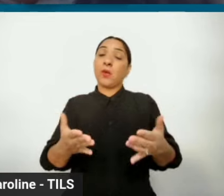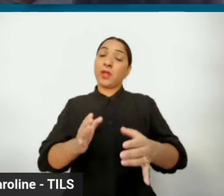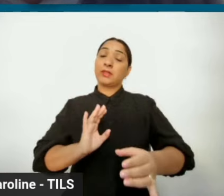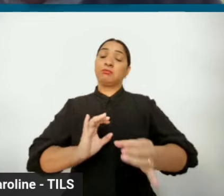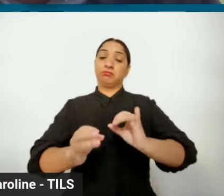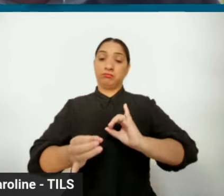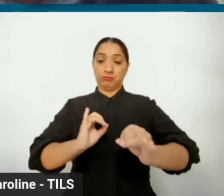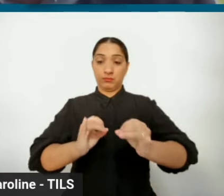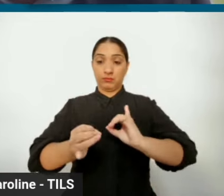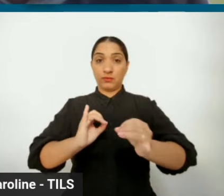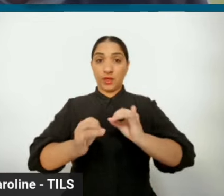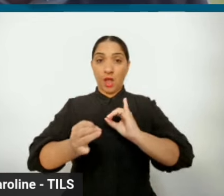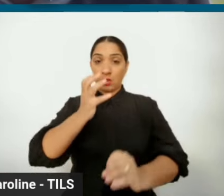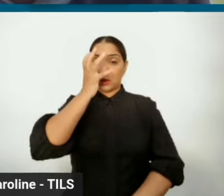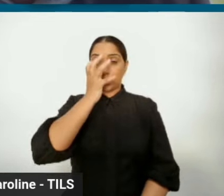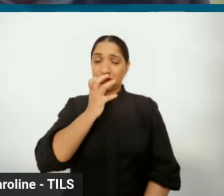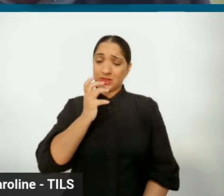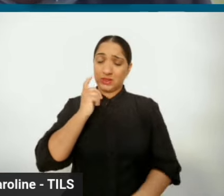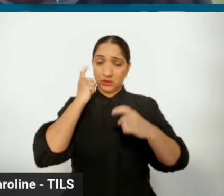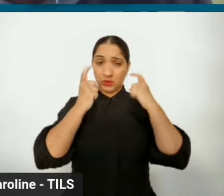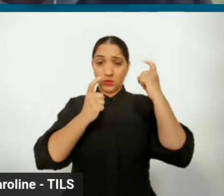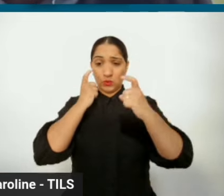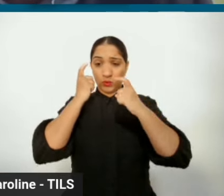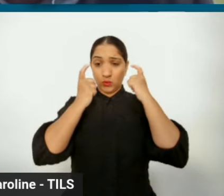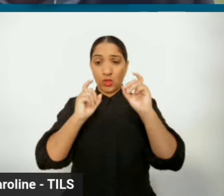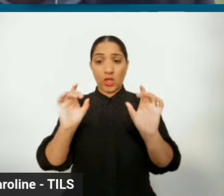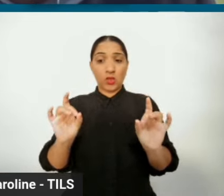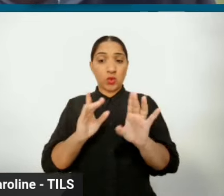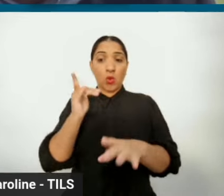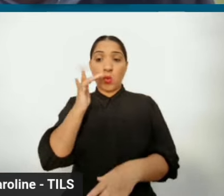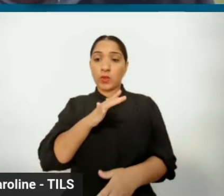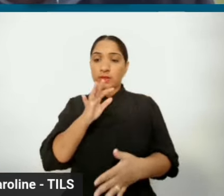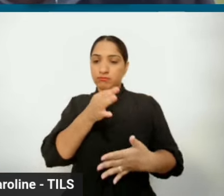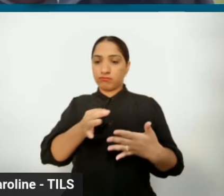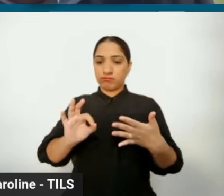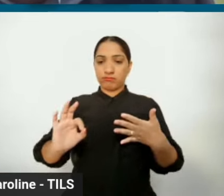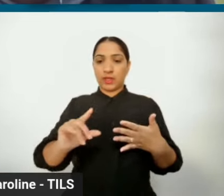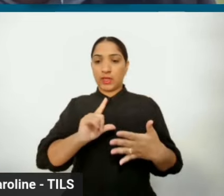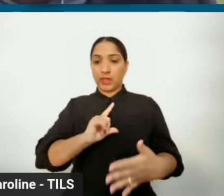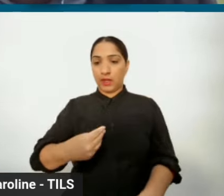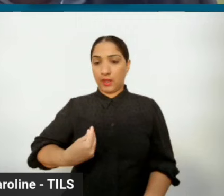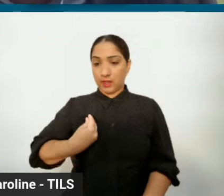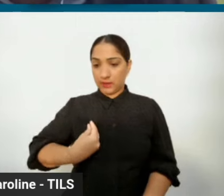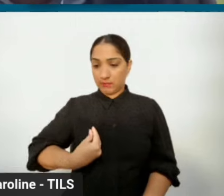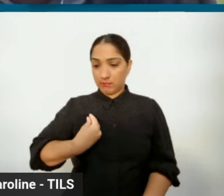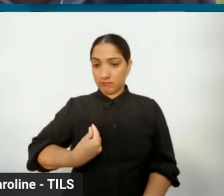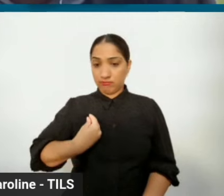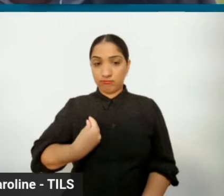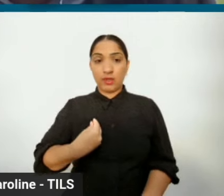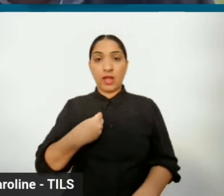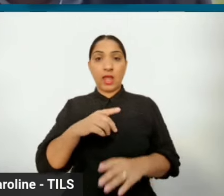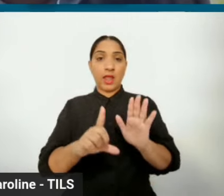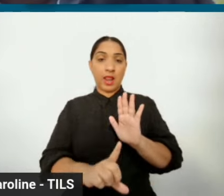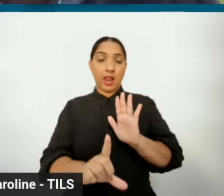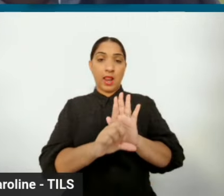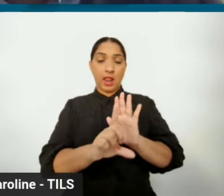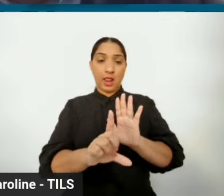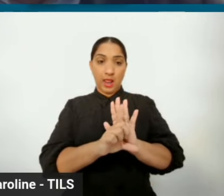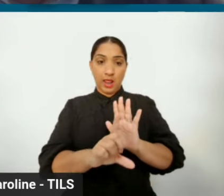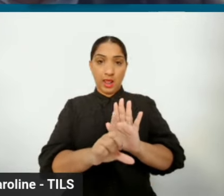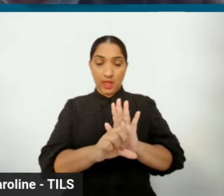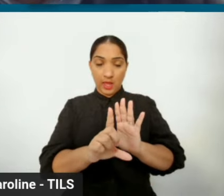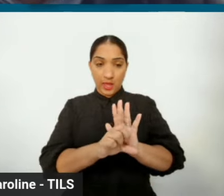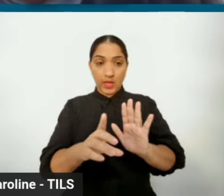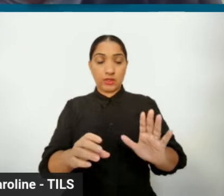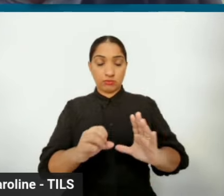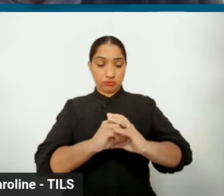e só justificam a existência da lei de cotas e uma necessidade